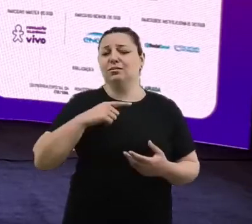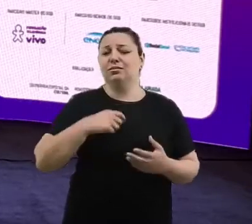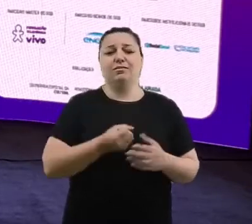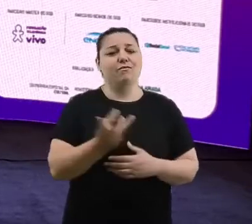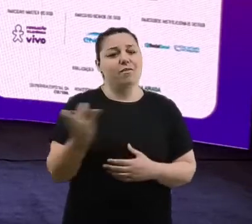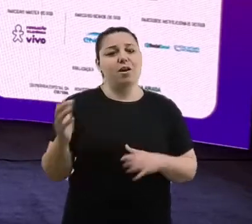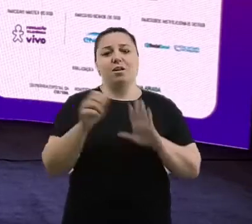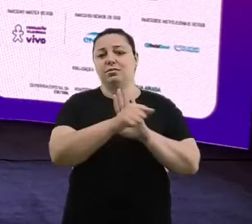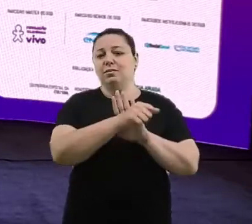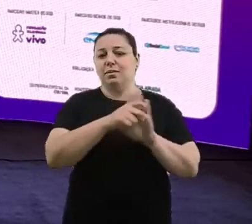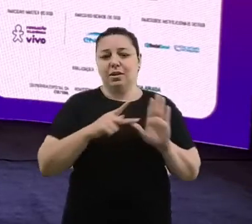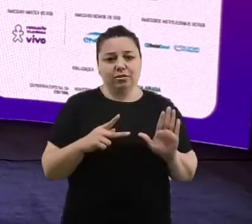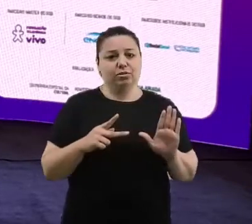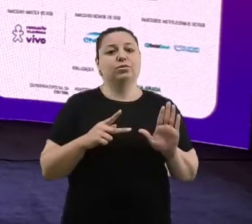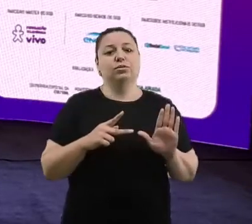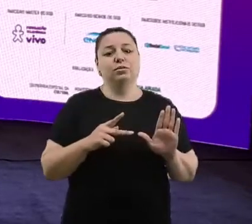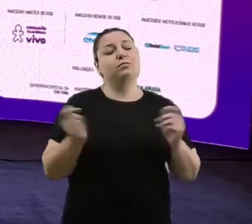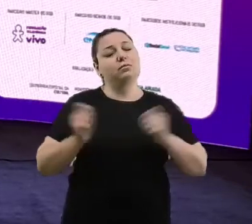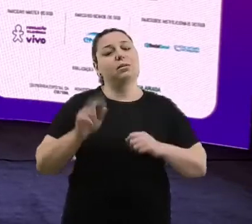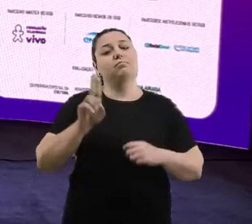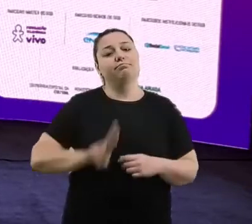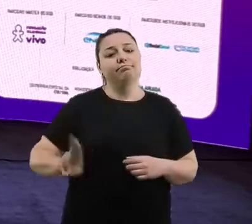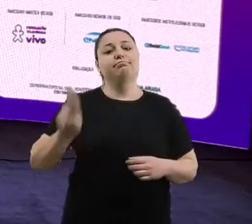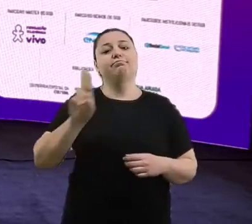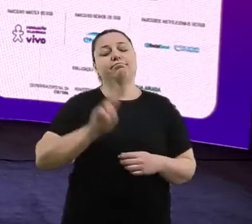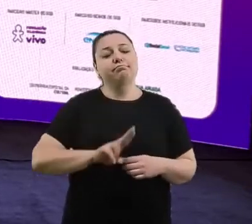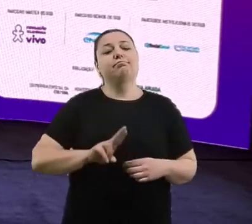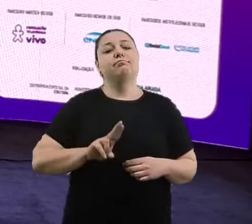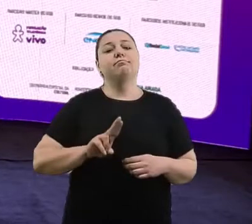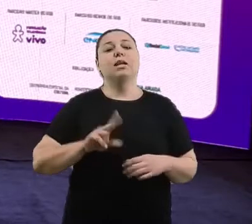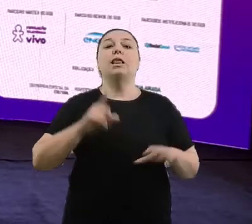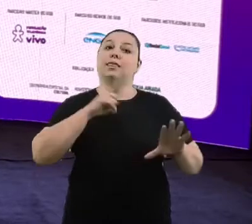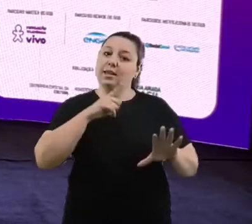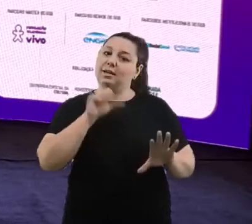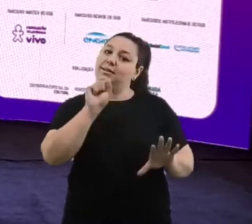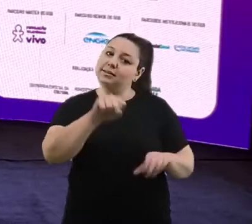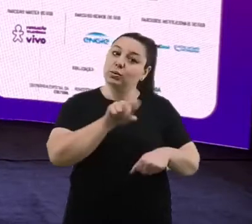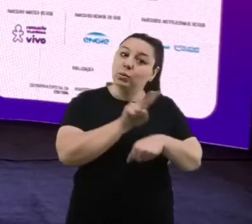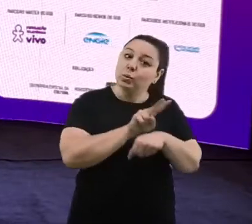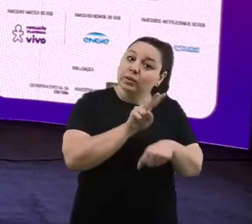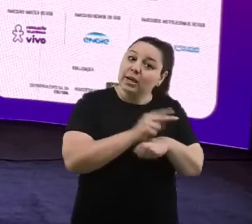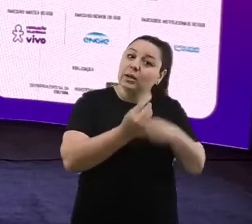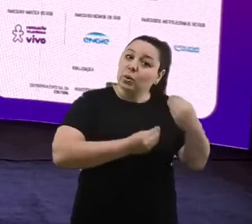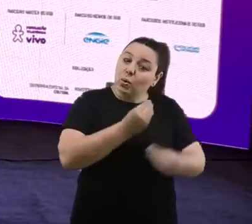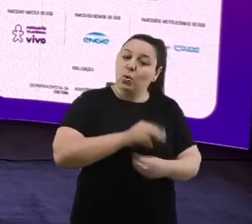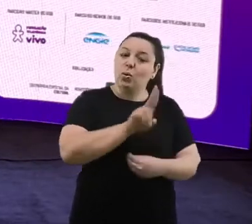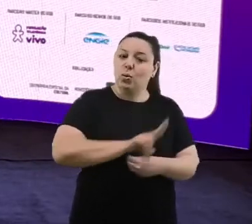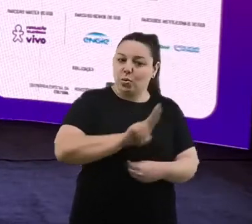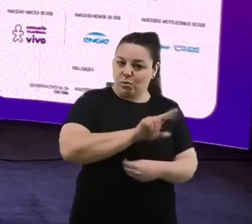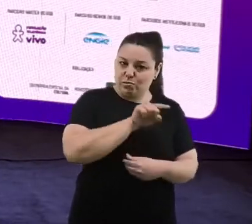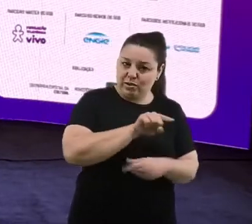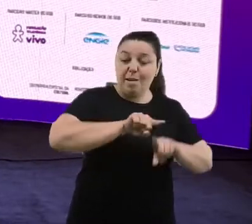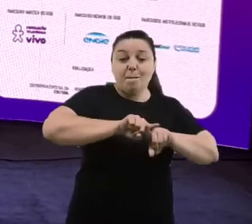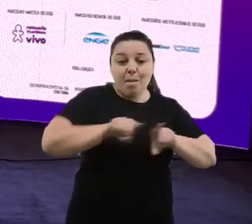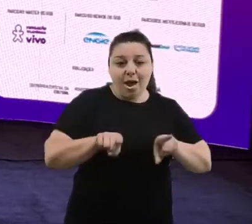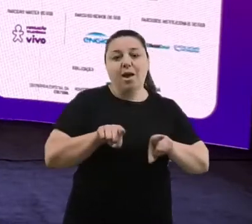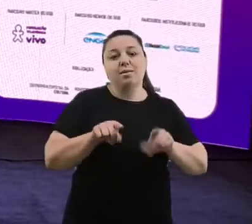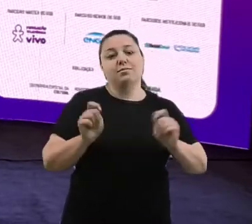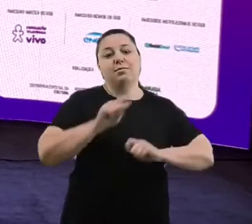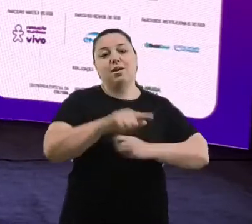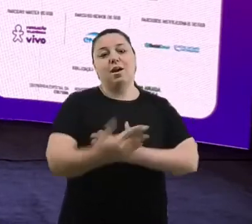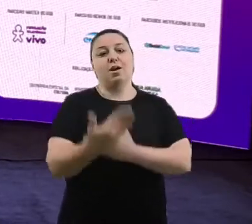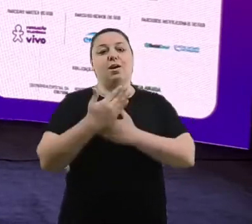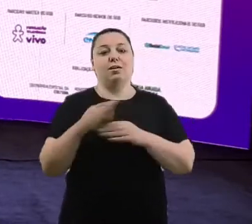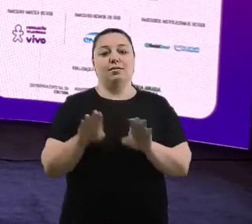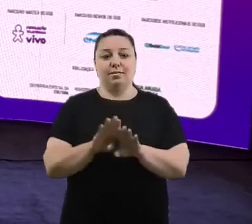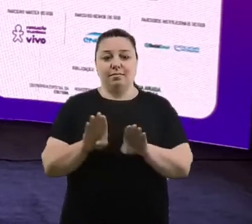plataformas que nós precisamos ter todo o cuidado no uso delas, mas elas estão aí para nos ajudar. E aí a gente vai começar a conversar